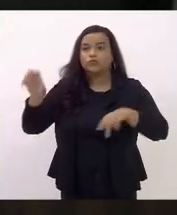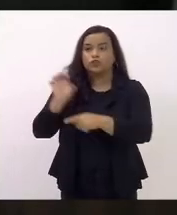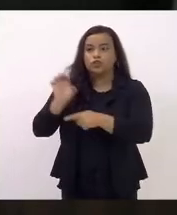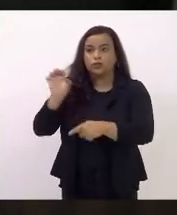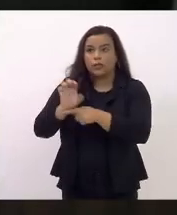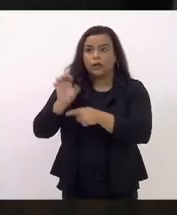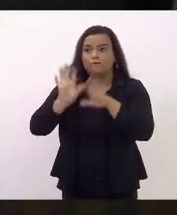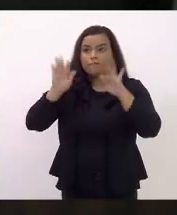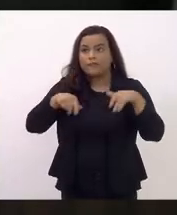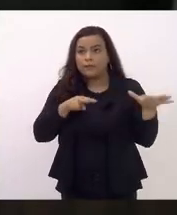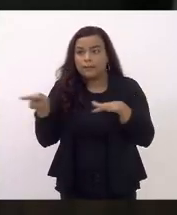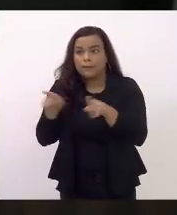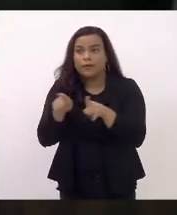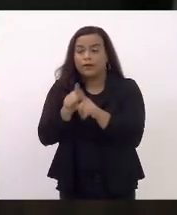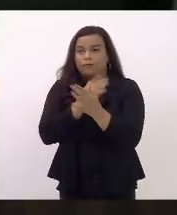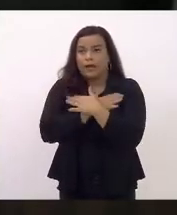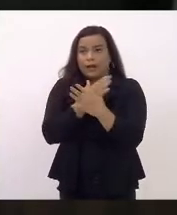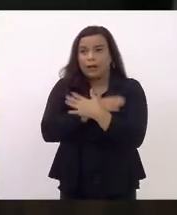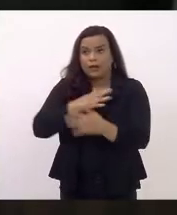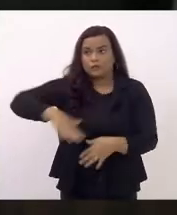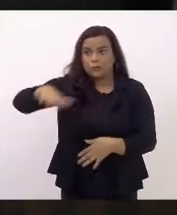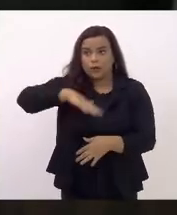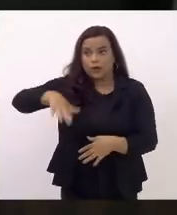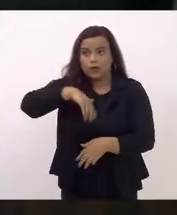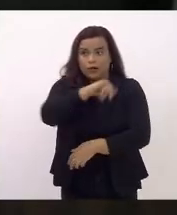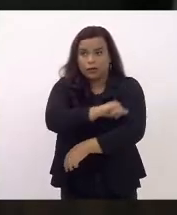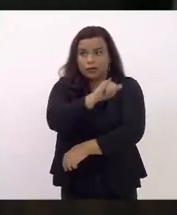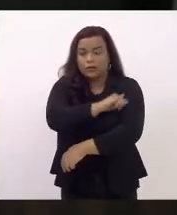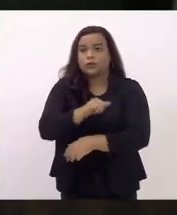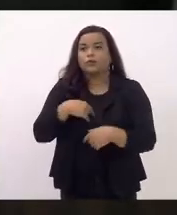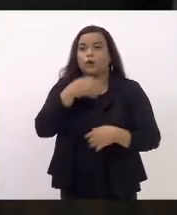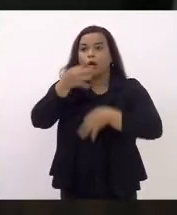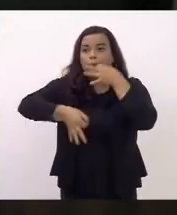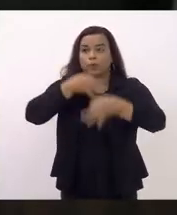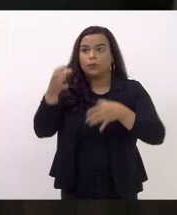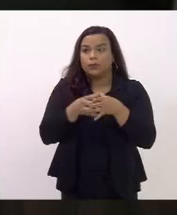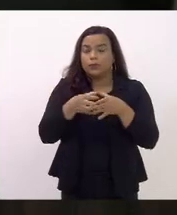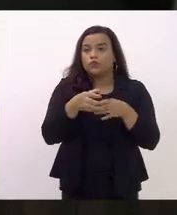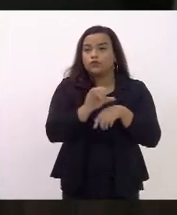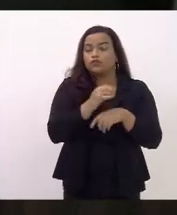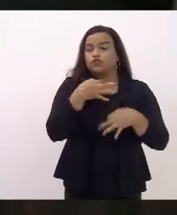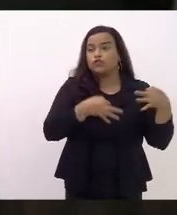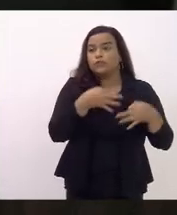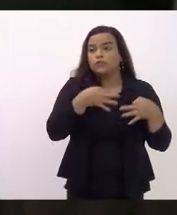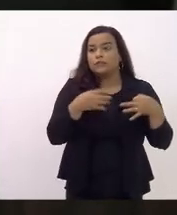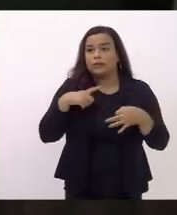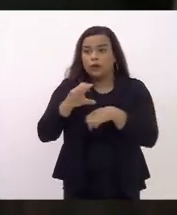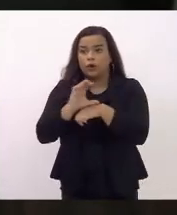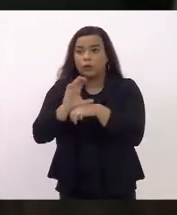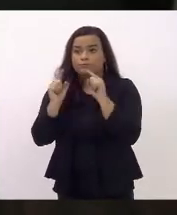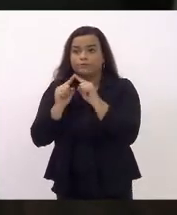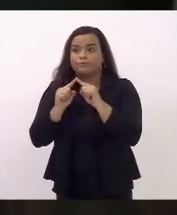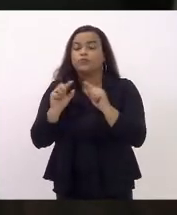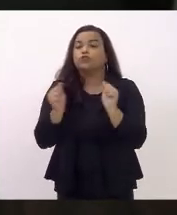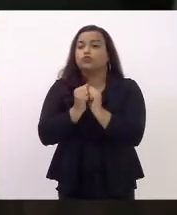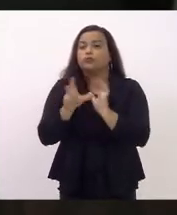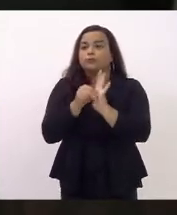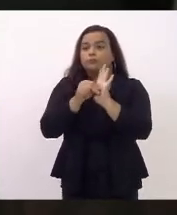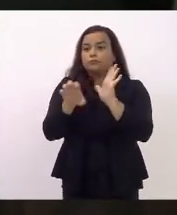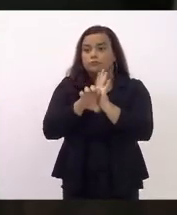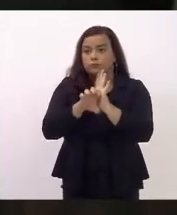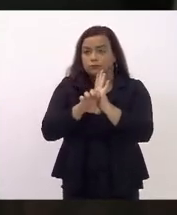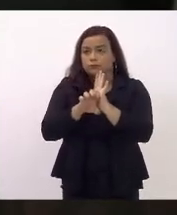feriado no âmbito do Estado do Rio de Janeiro. Pareceres da Comissão de Constituição e Justiça pela condicionalidade com emendas. Concluído por